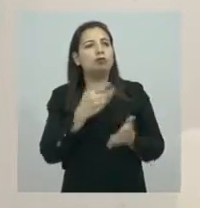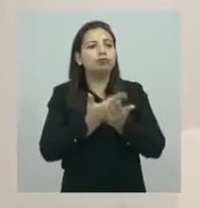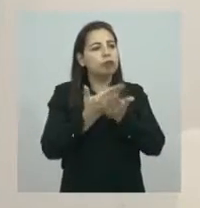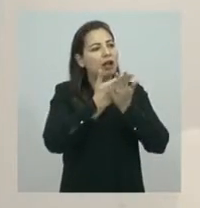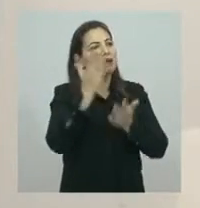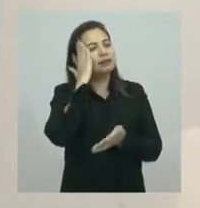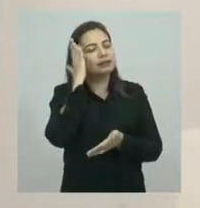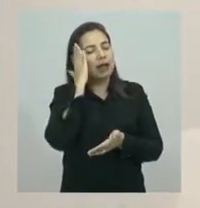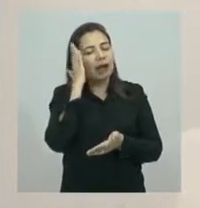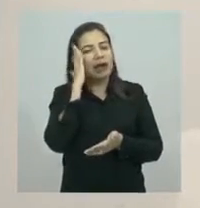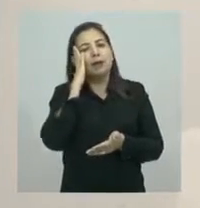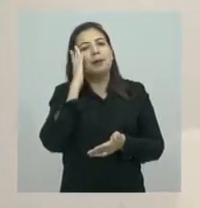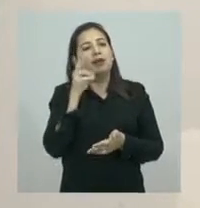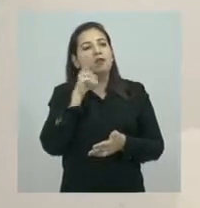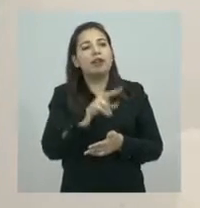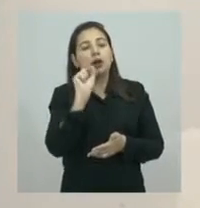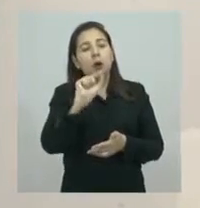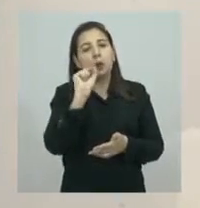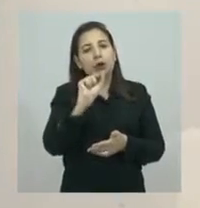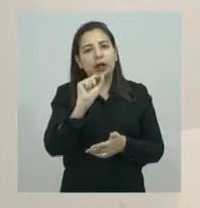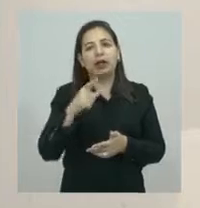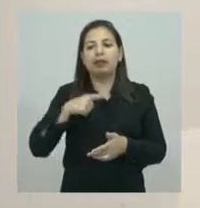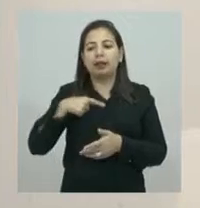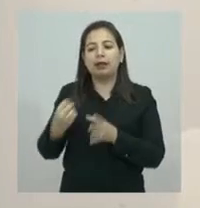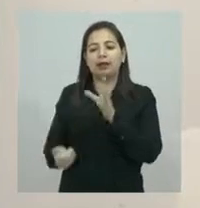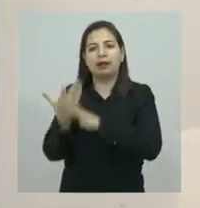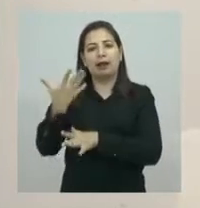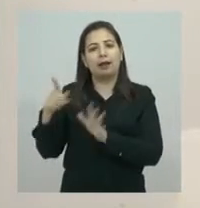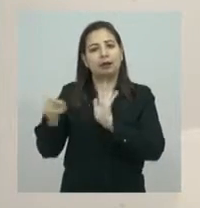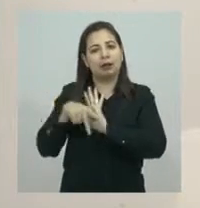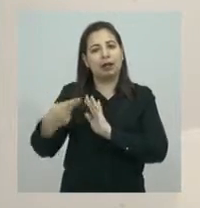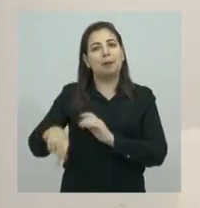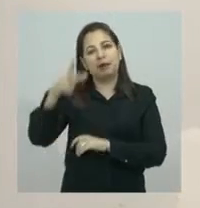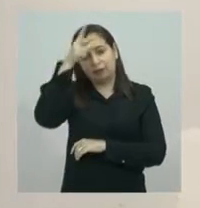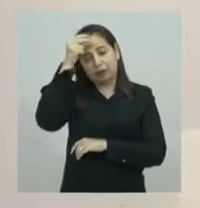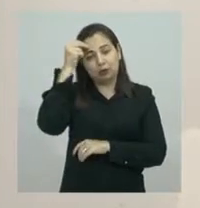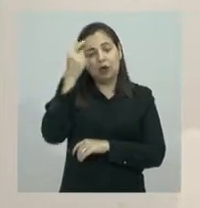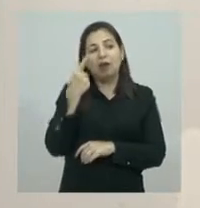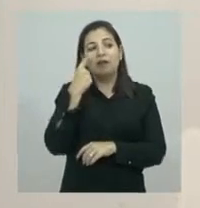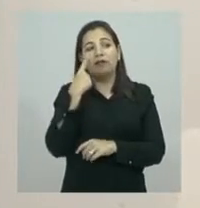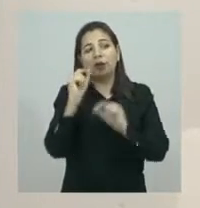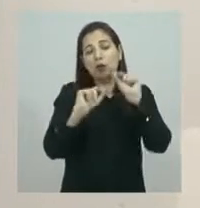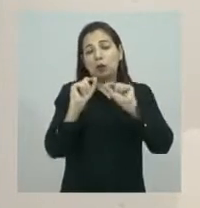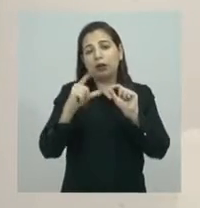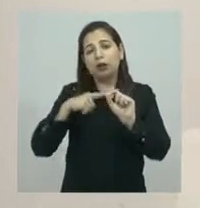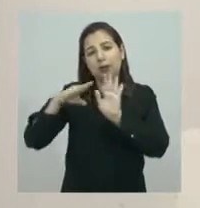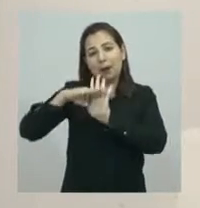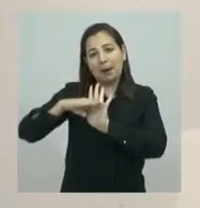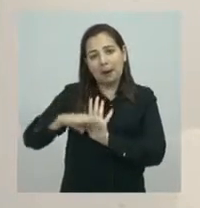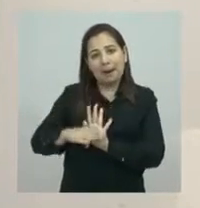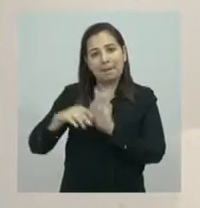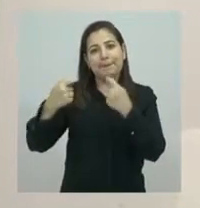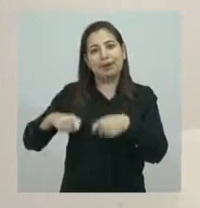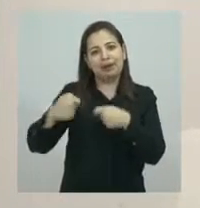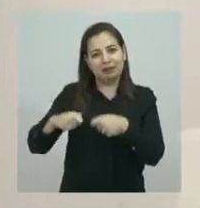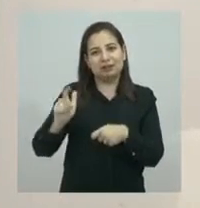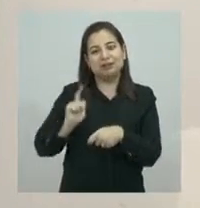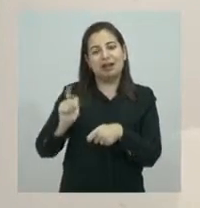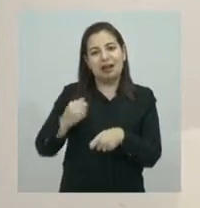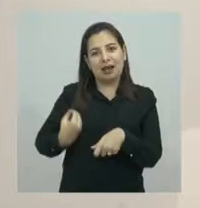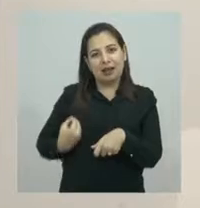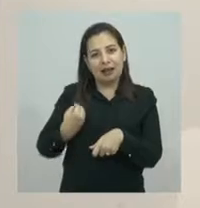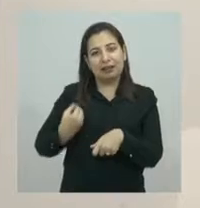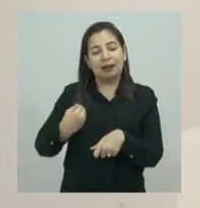para o Estatuto Municipal. O que muda, o que altera dentro da lei municipal são coisas muito pequenas, é mais uma forma de